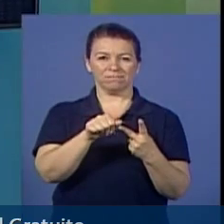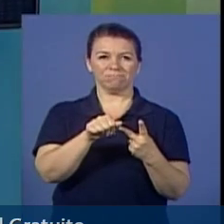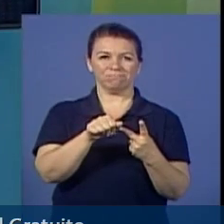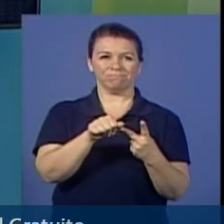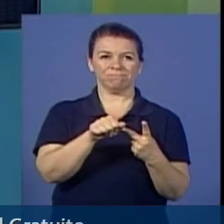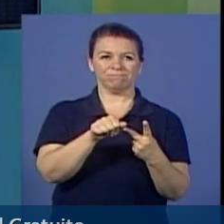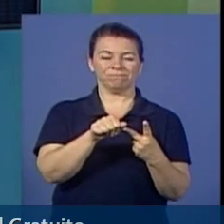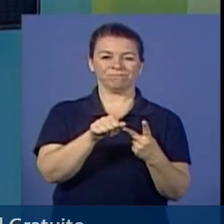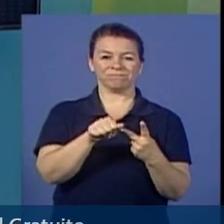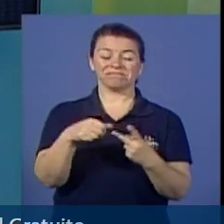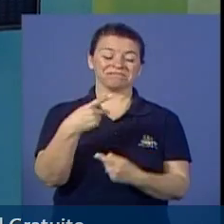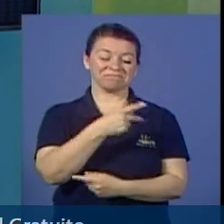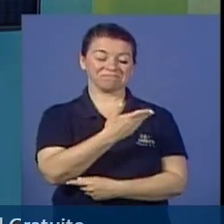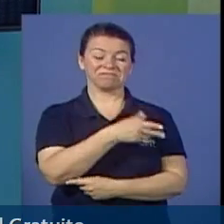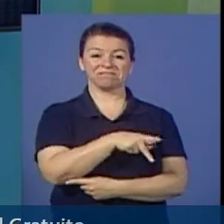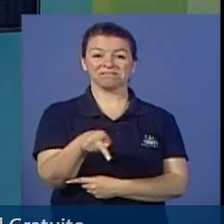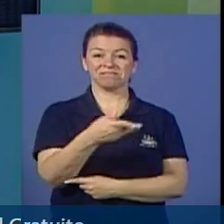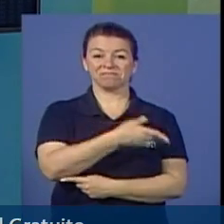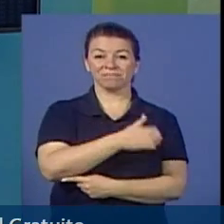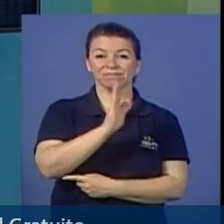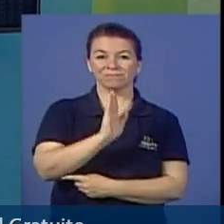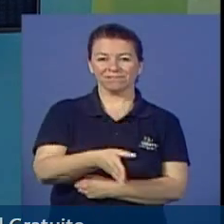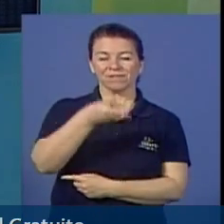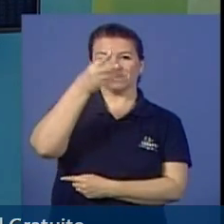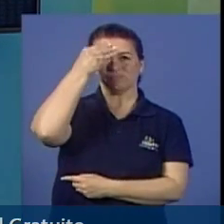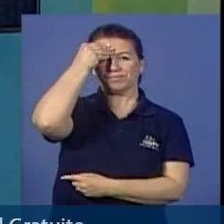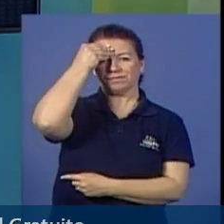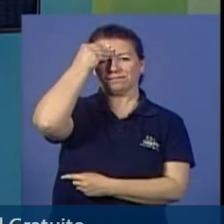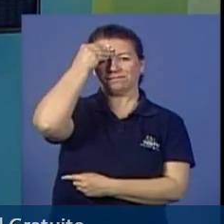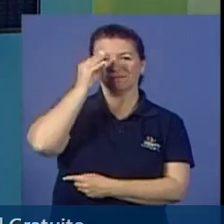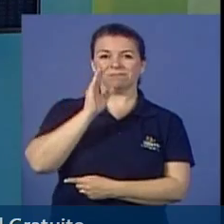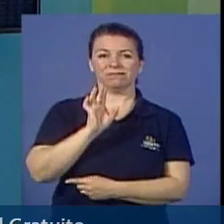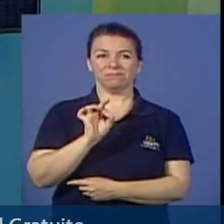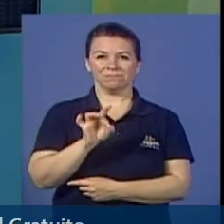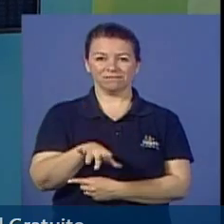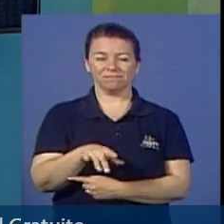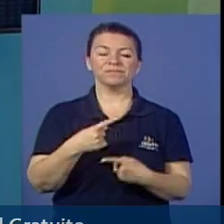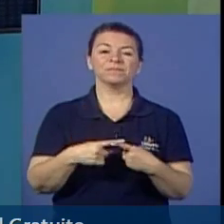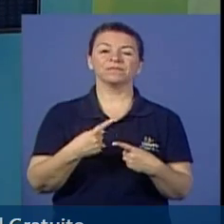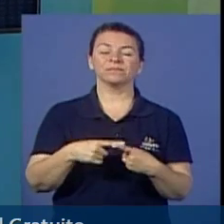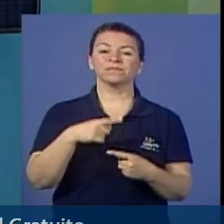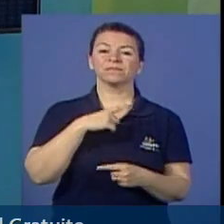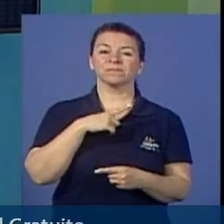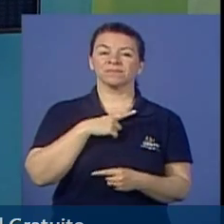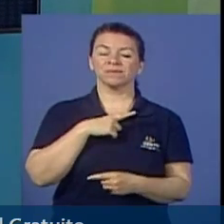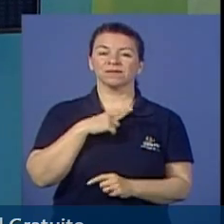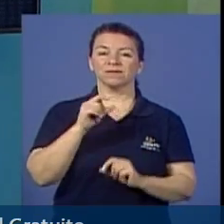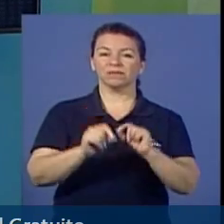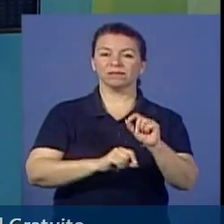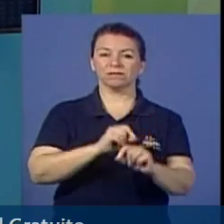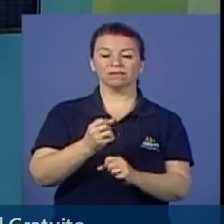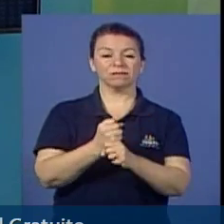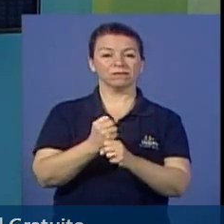justo. O nosso amigo aqui já matou a Charala, né? Você tem o quê ali? Falava em